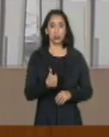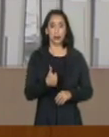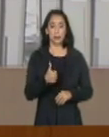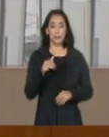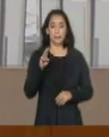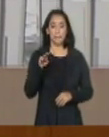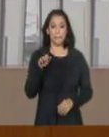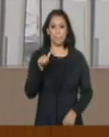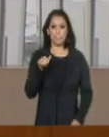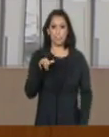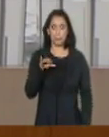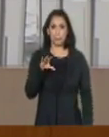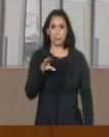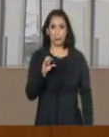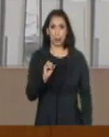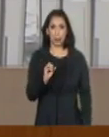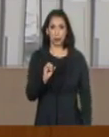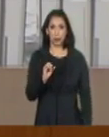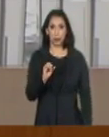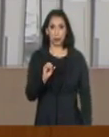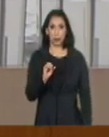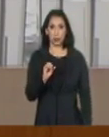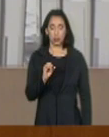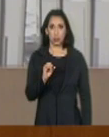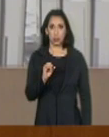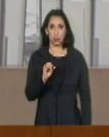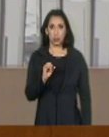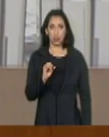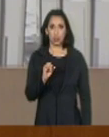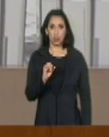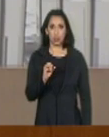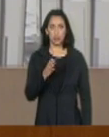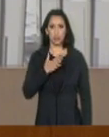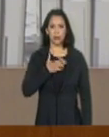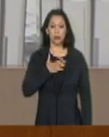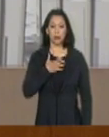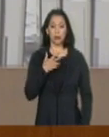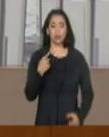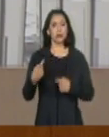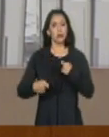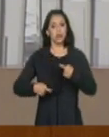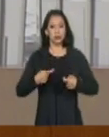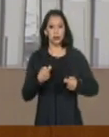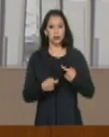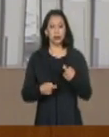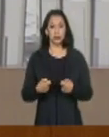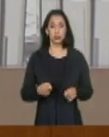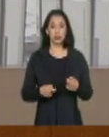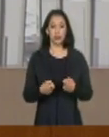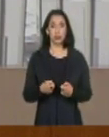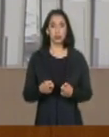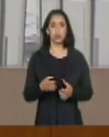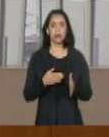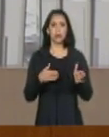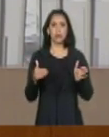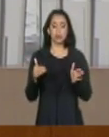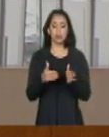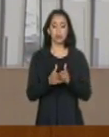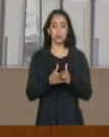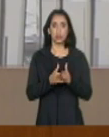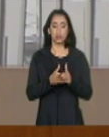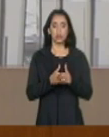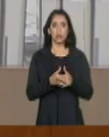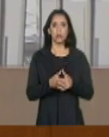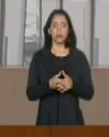eu estou em diálogo. Novembro. Todos conhecem o meu estilo de diálogo com todos os segmentos e